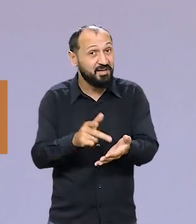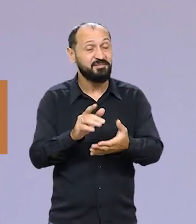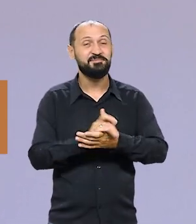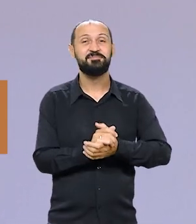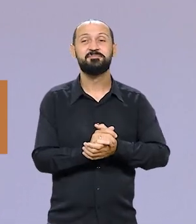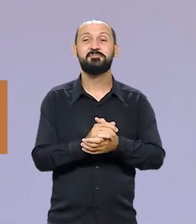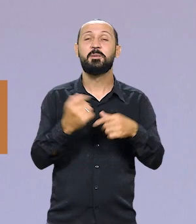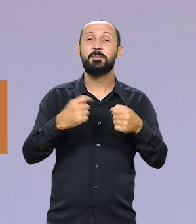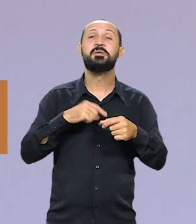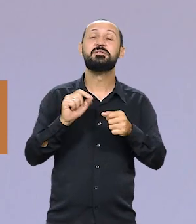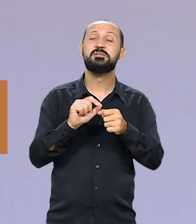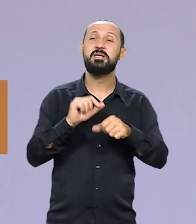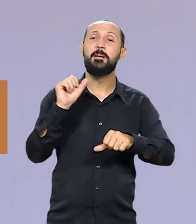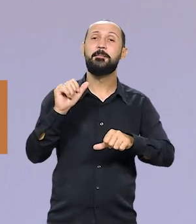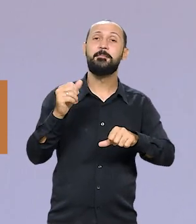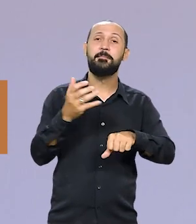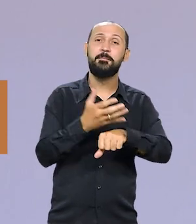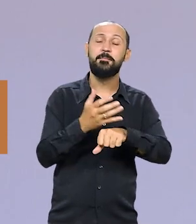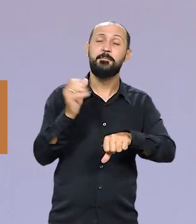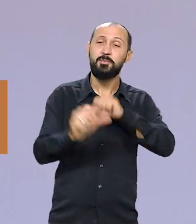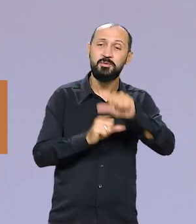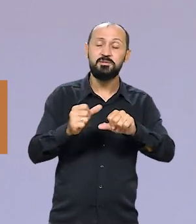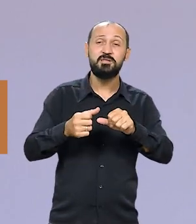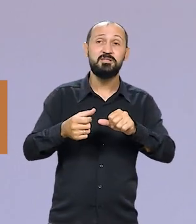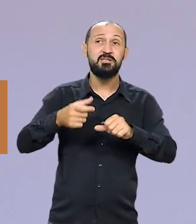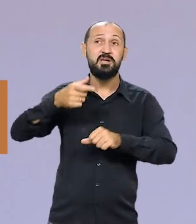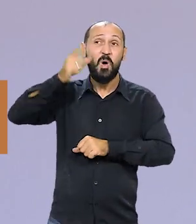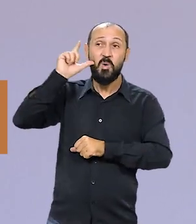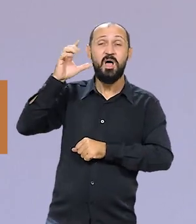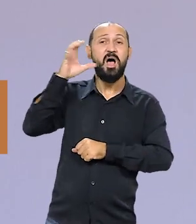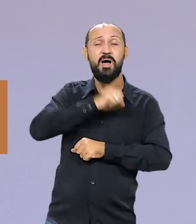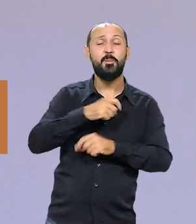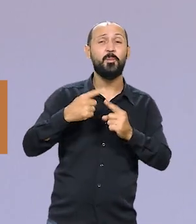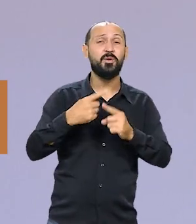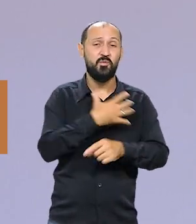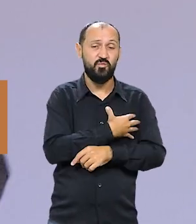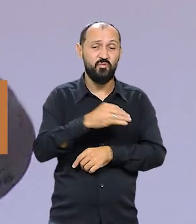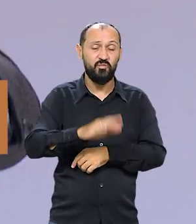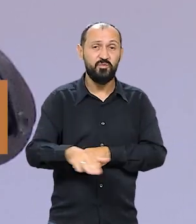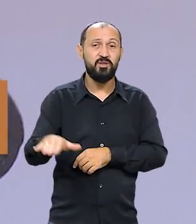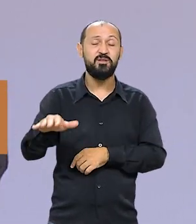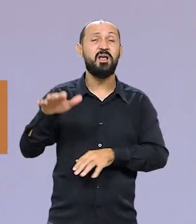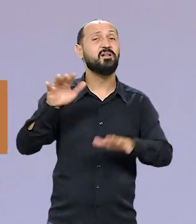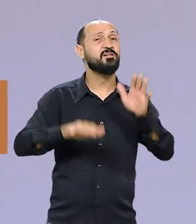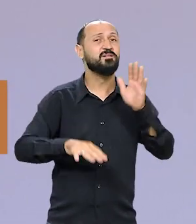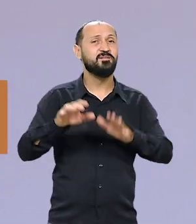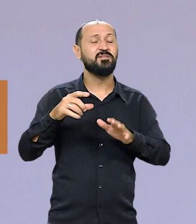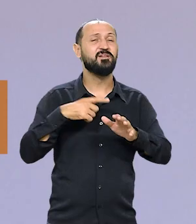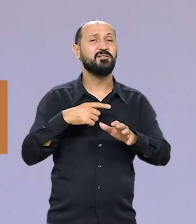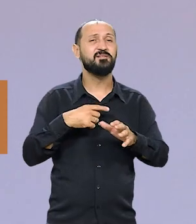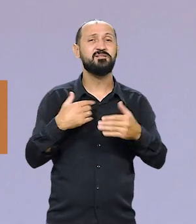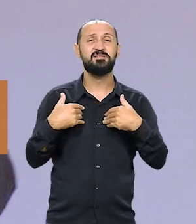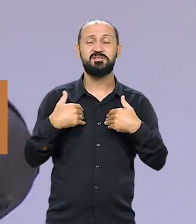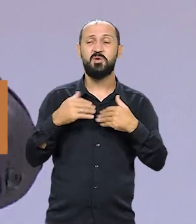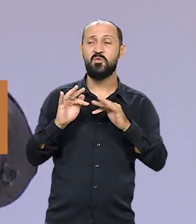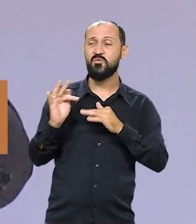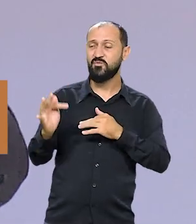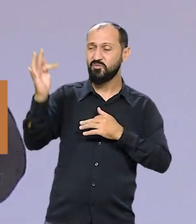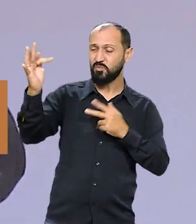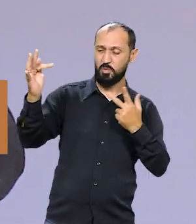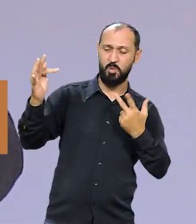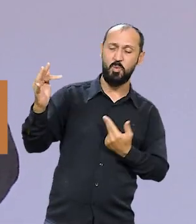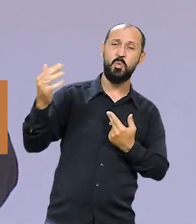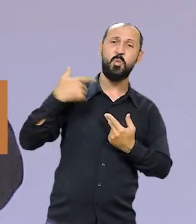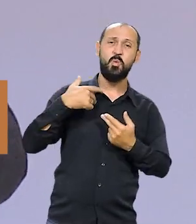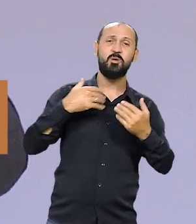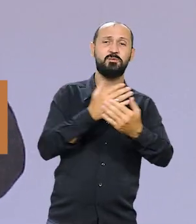agora, né? Mas ela precisa que essa mudança seja para ontem, porque senão o filho dela vai provavelmente ter o mesmo destino